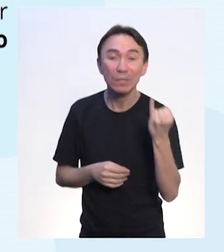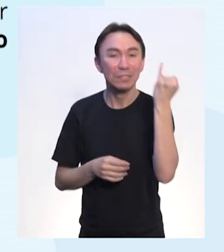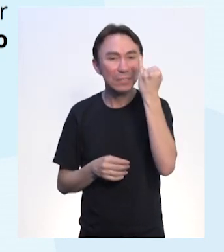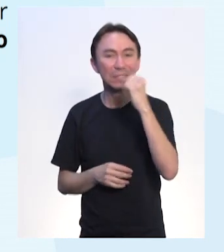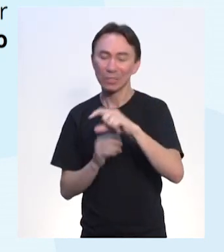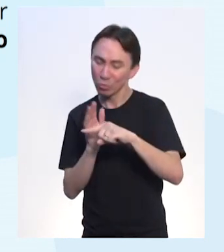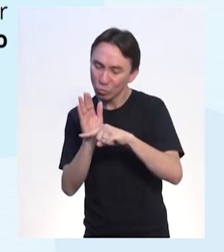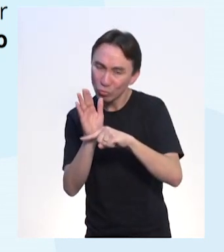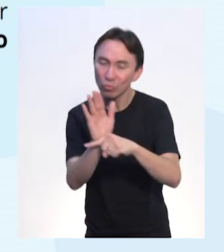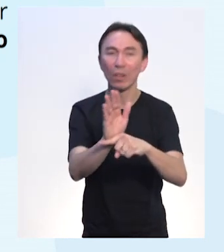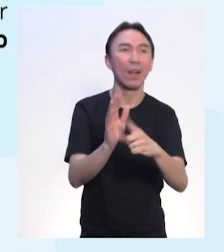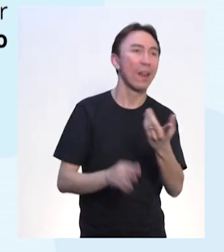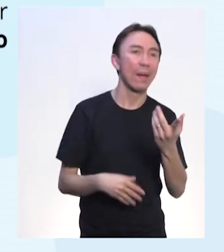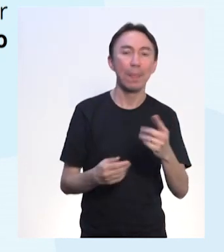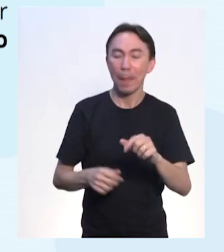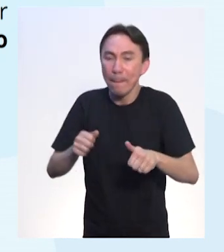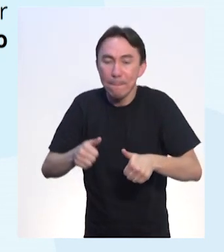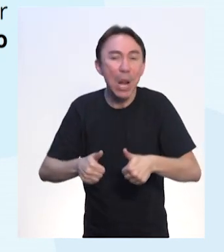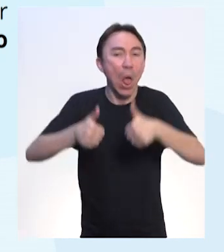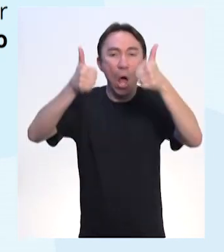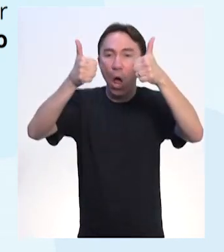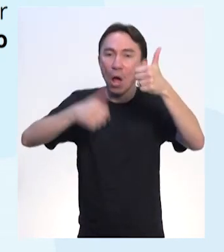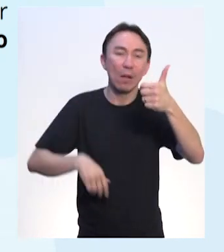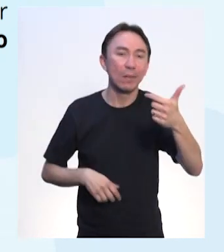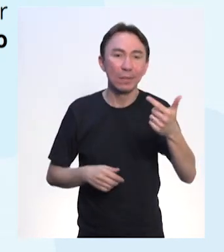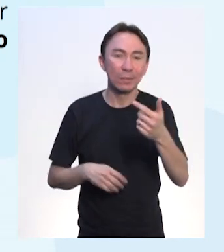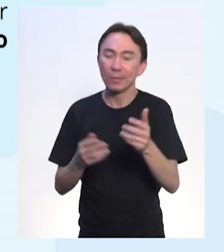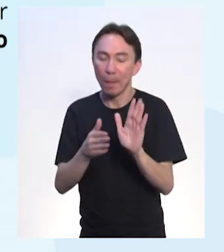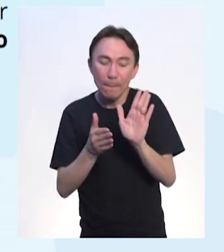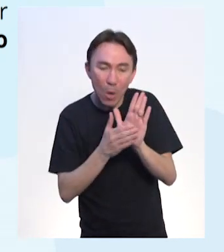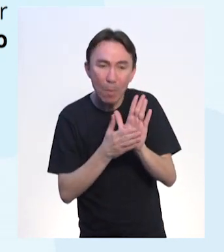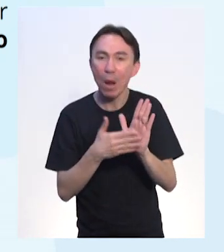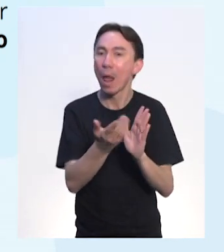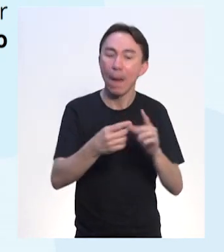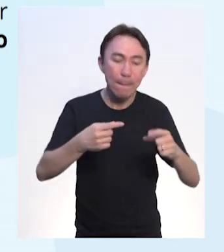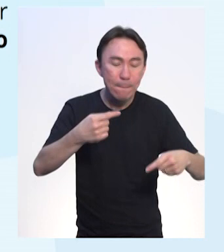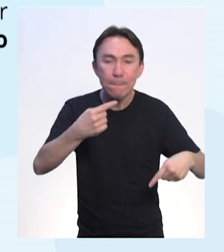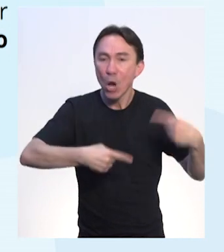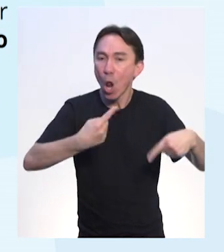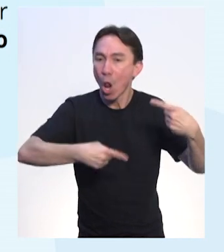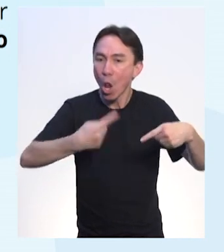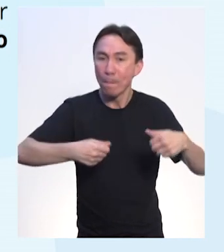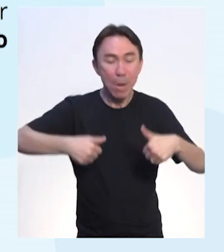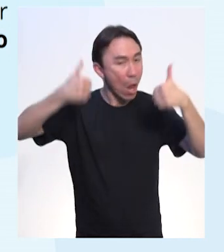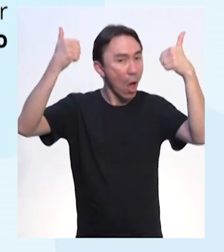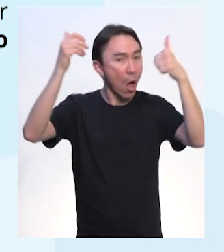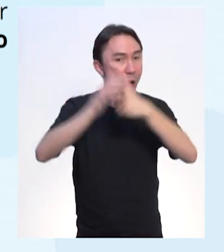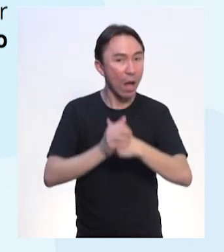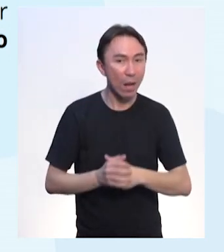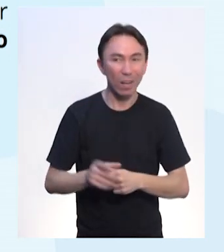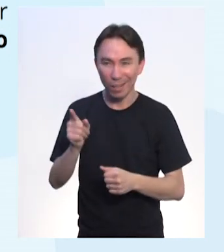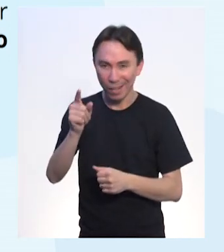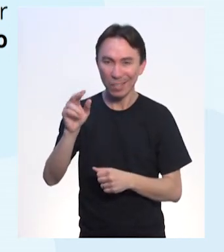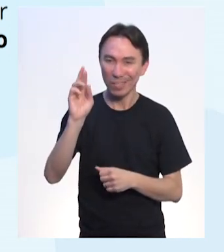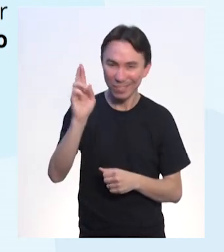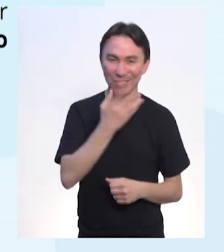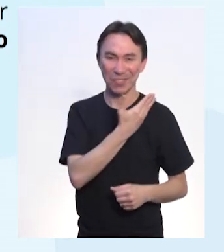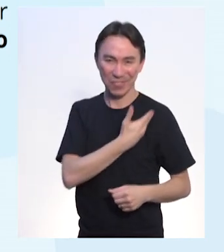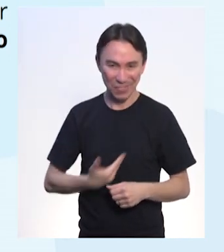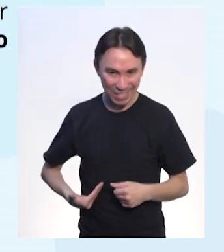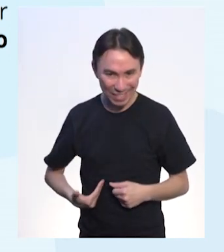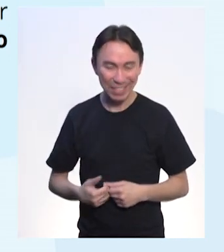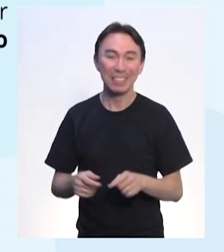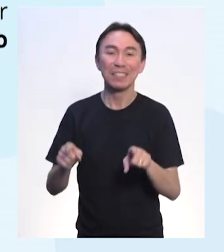às políticas públicas de inclusão junto aos órgãos responsáveis, bem como propor e